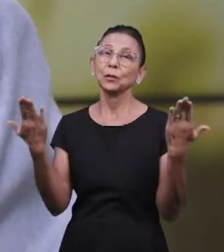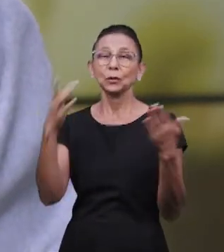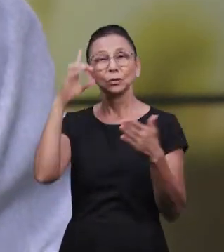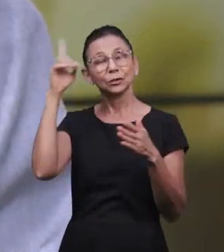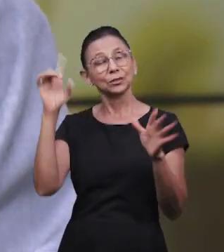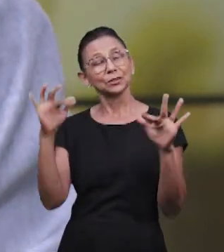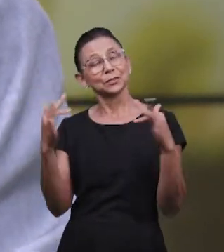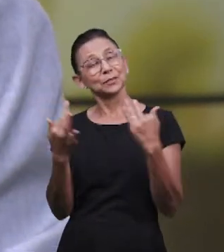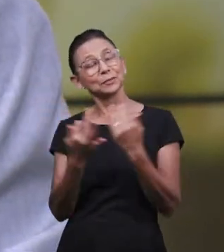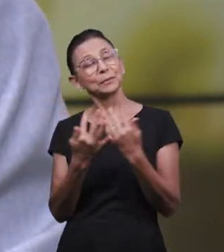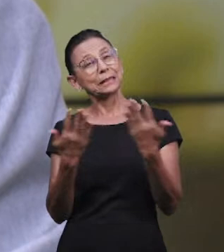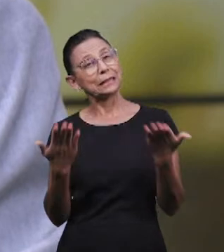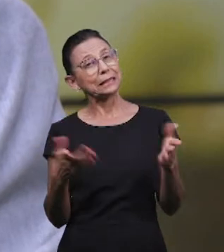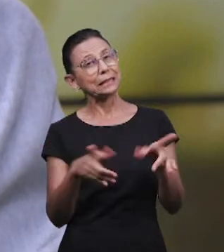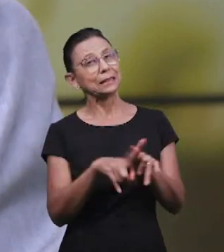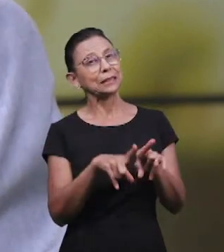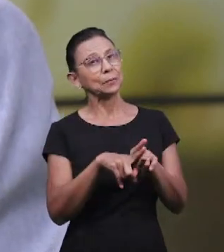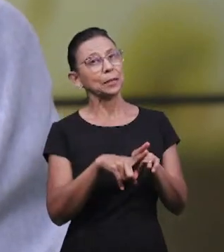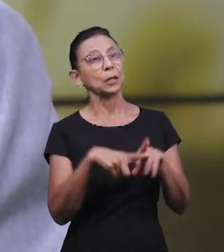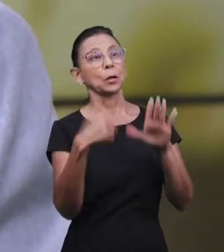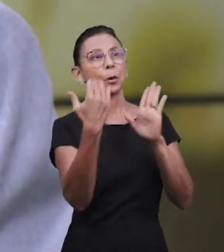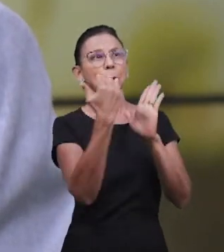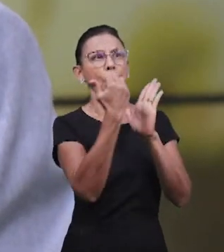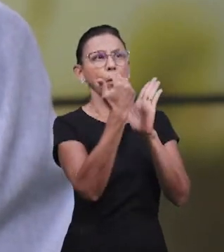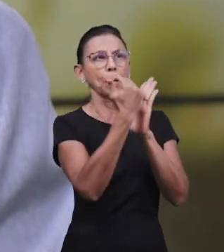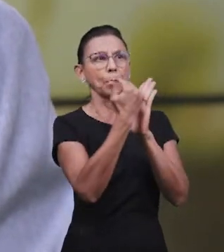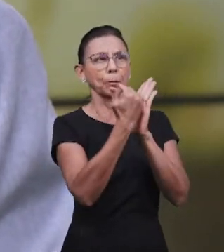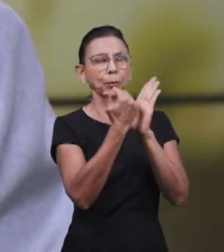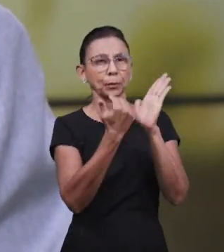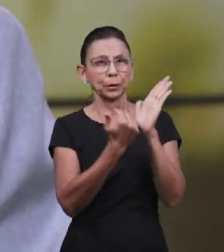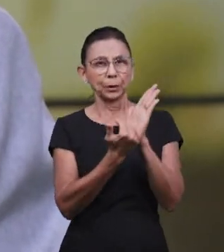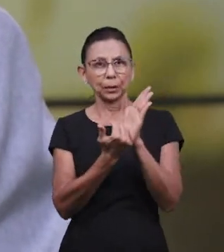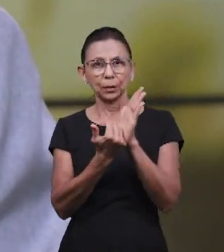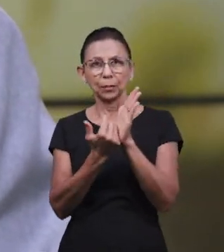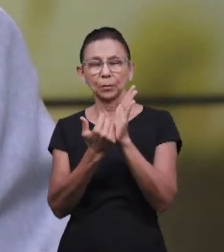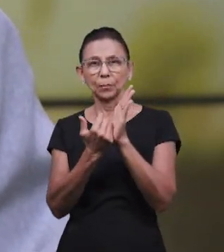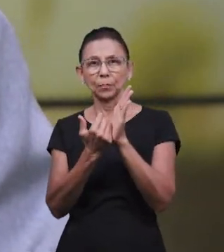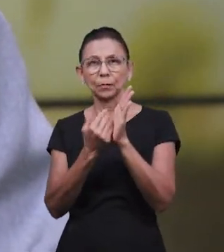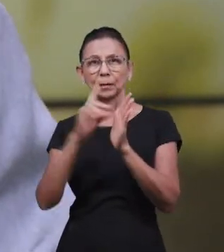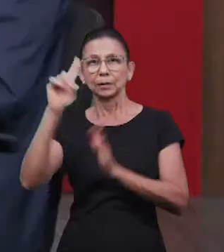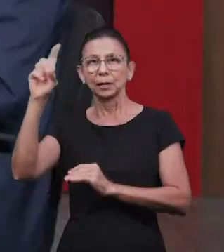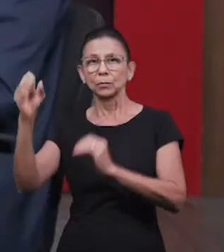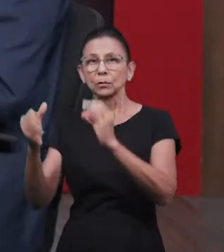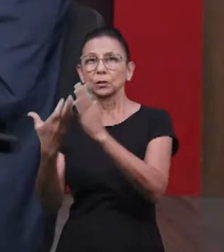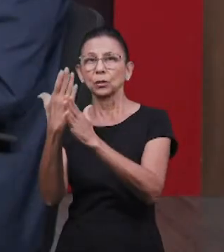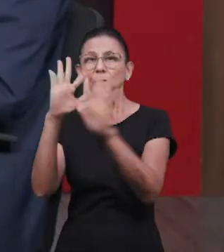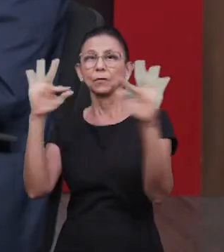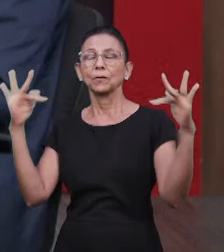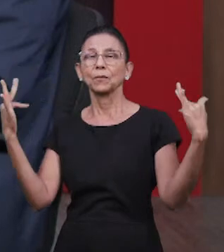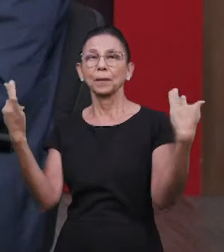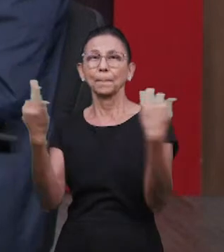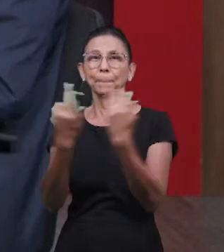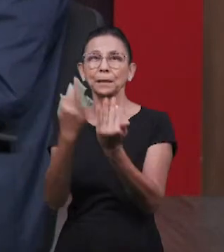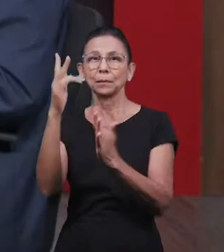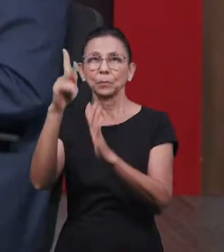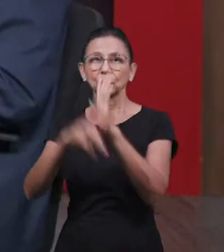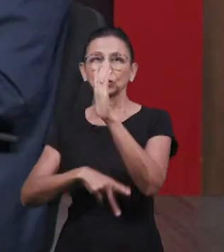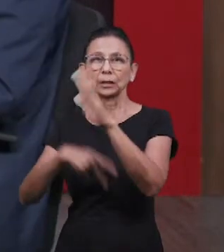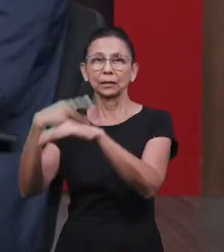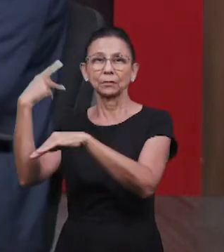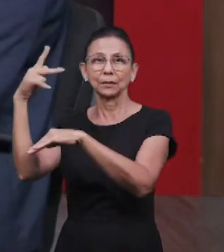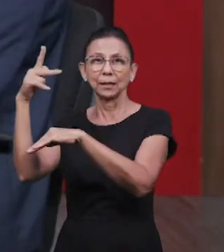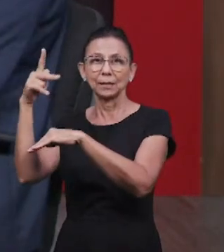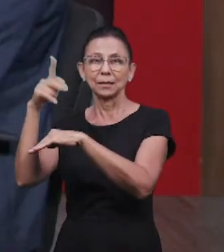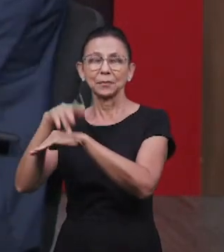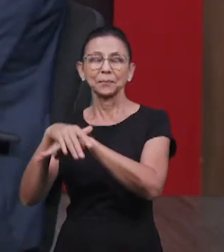da família, mas também hoje é dia do programa Família, um Projeto de Deus. E nós estamos aqui na bancada